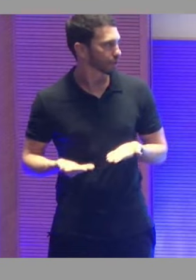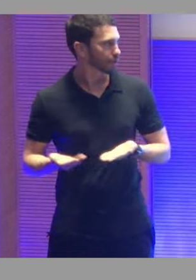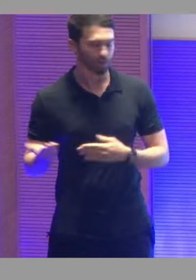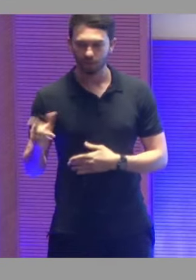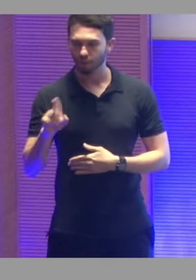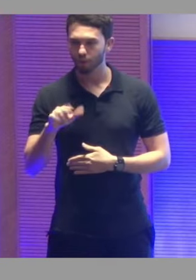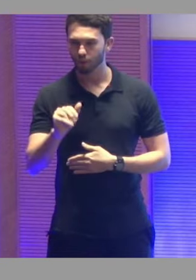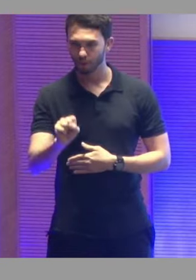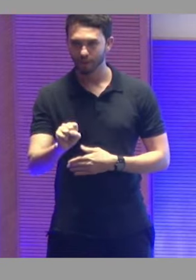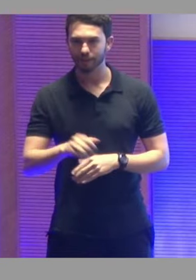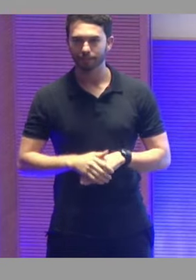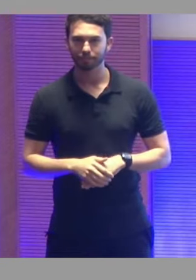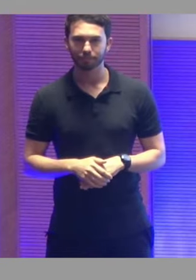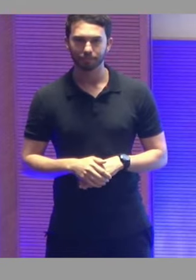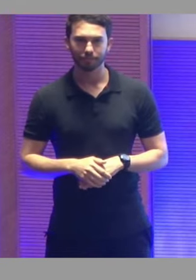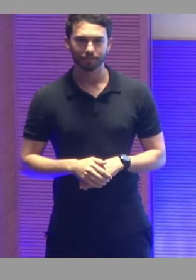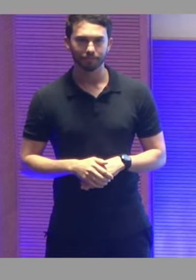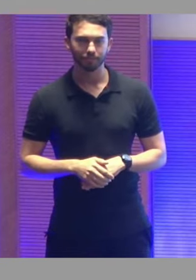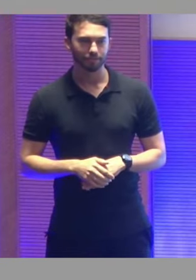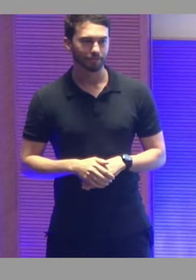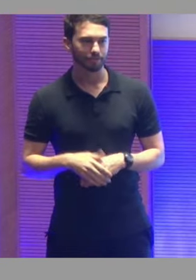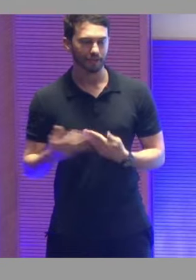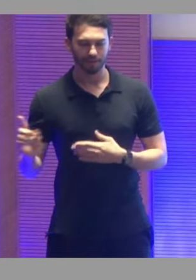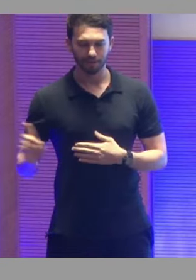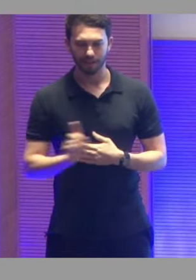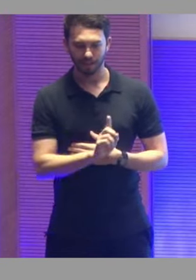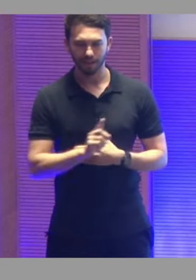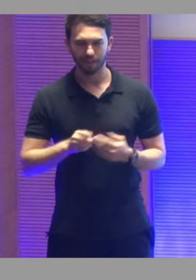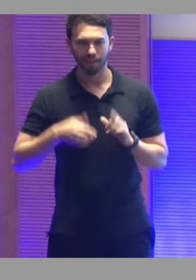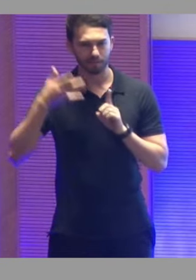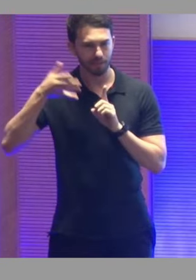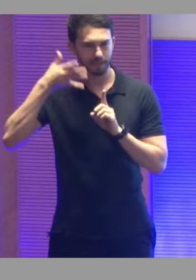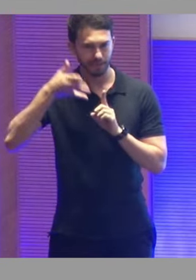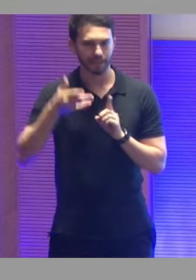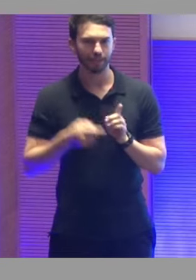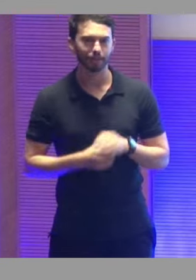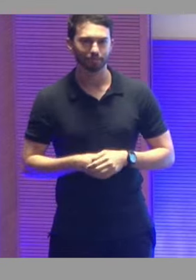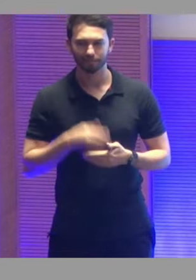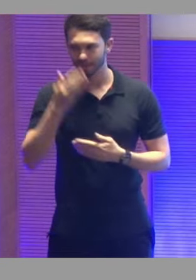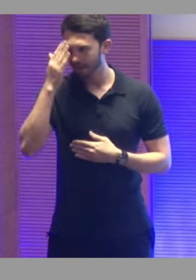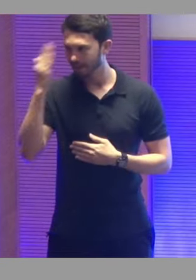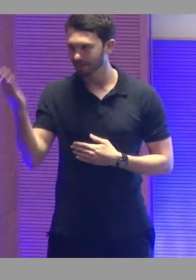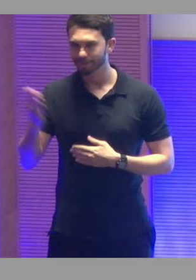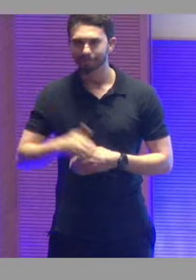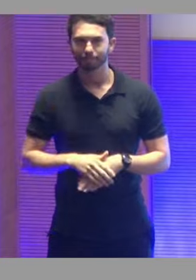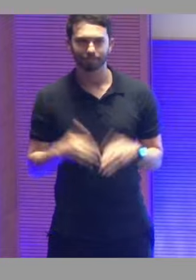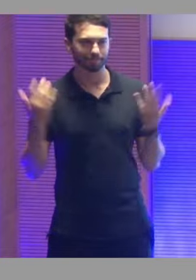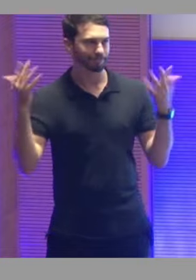para o Lucas que virá aqui então fazer a sua apresentação obrigado